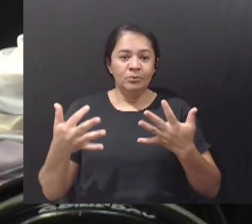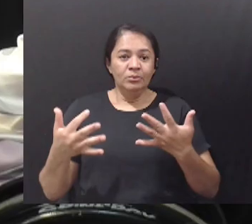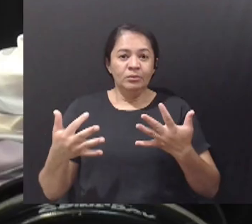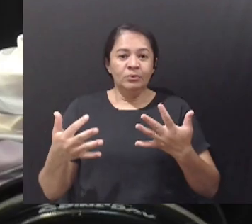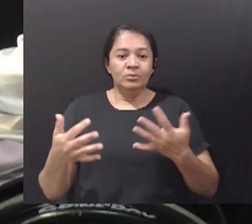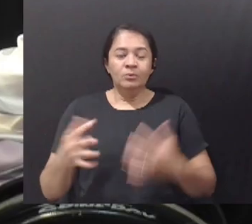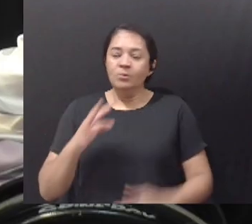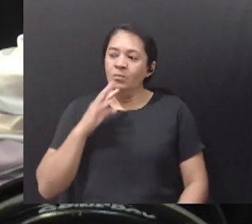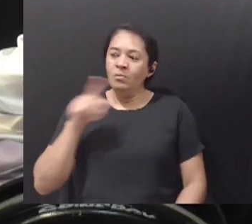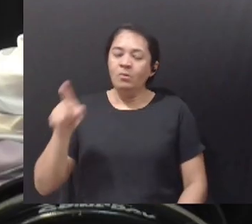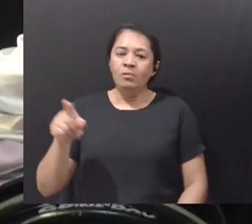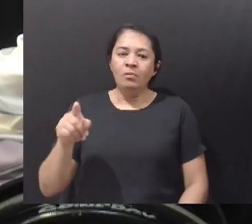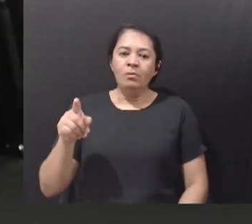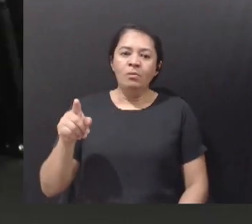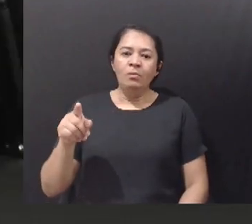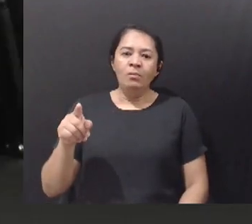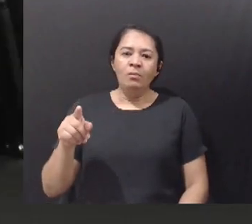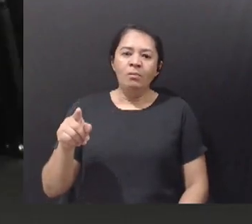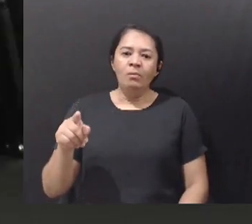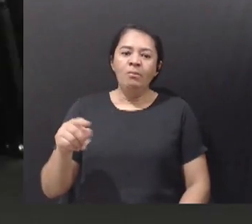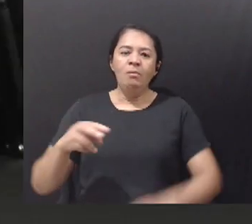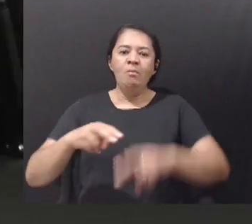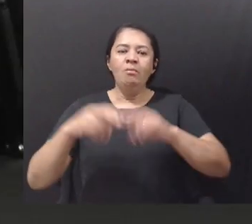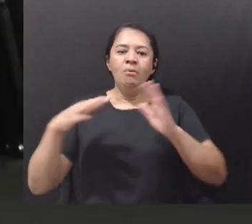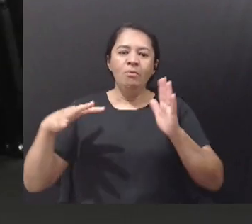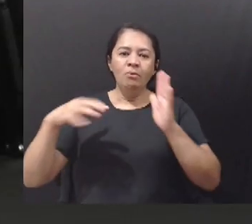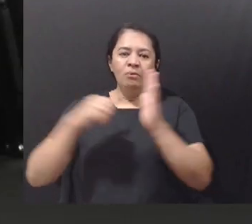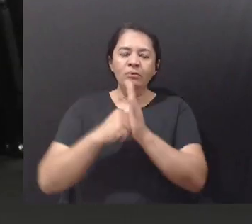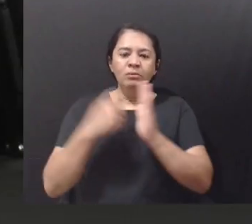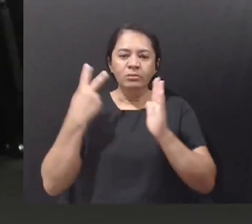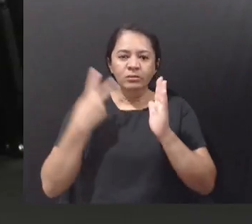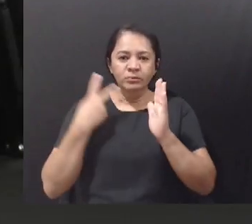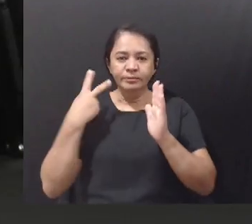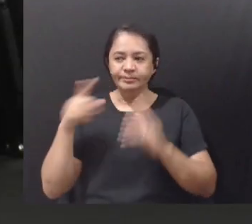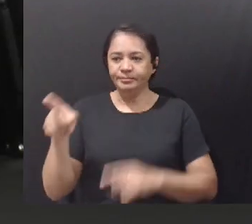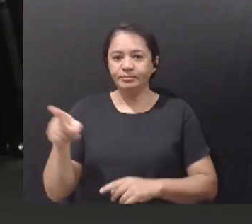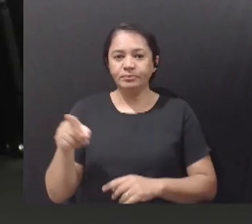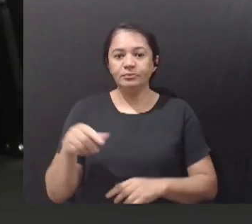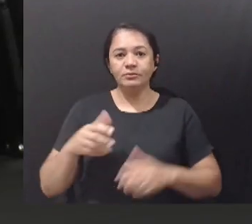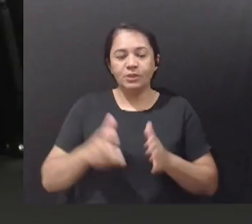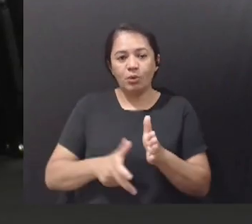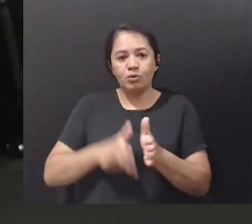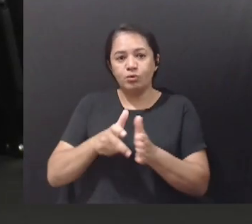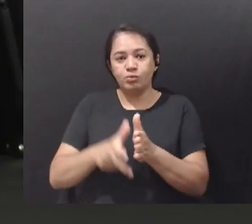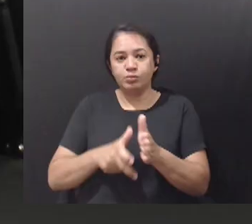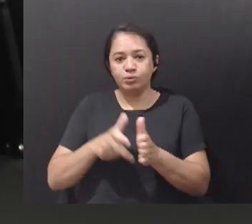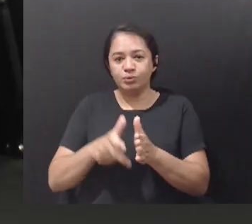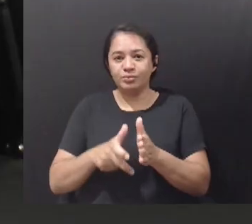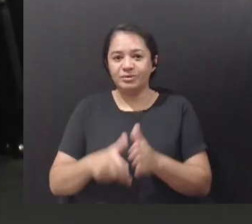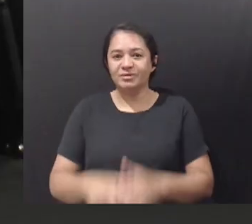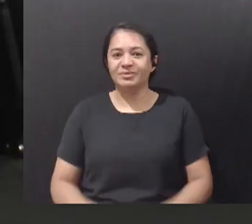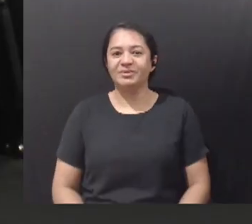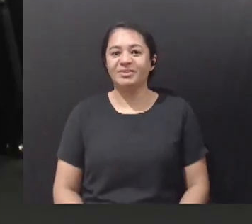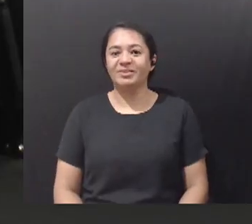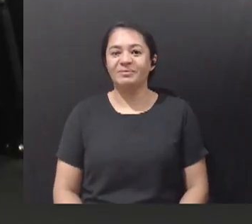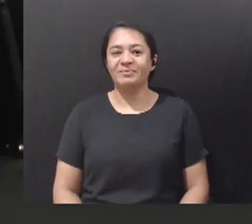início, devido a um acidente, a vereadora, ela usa cadeira de rodas, inclusive, que é uma grande aliada.